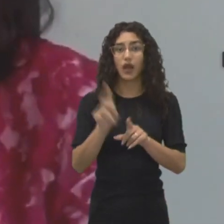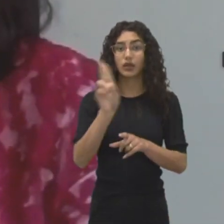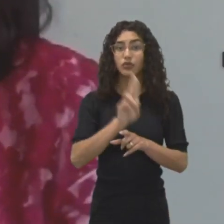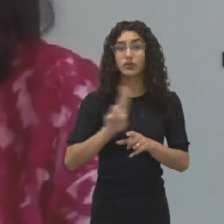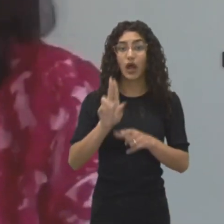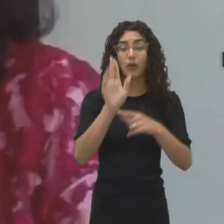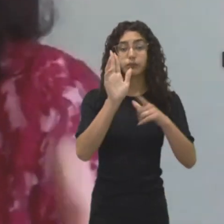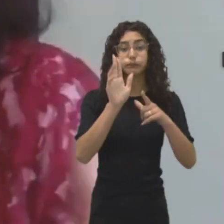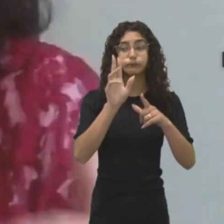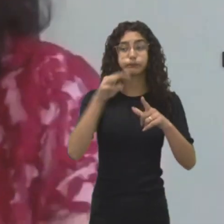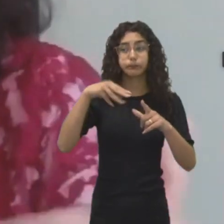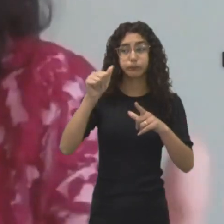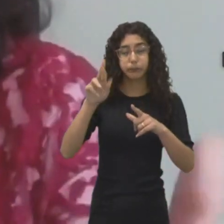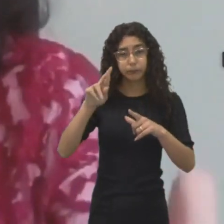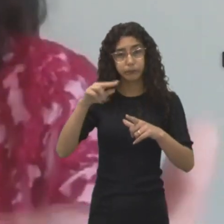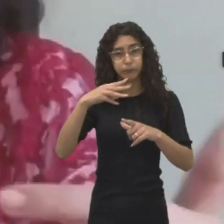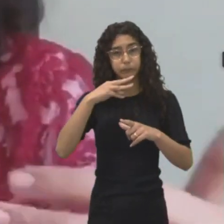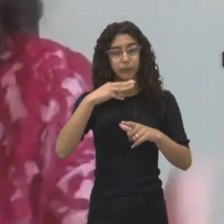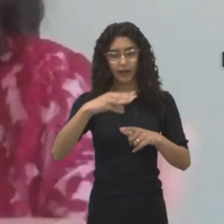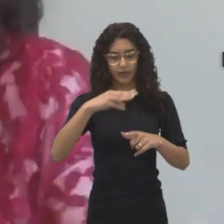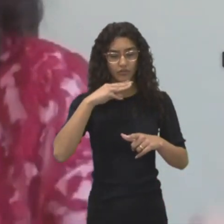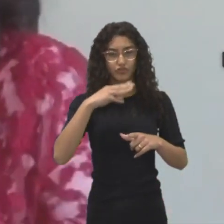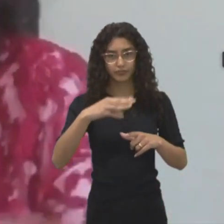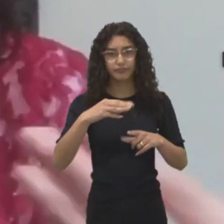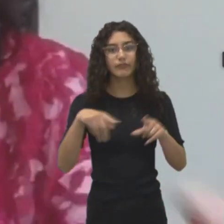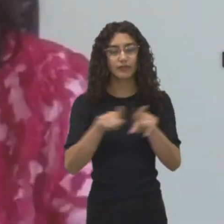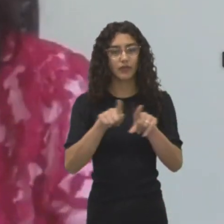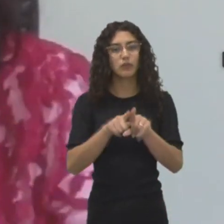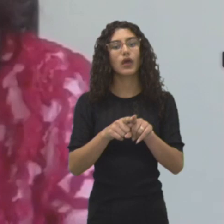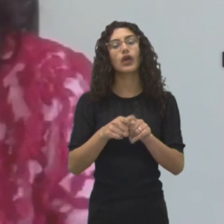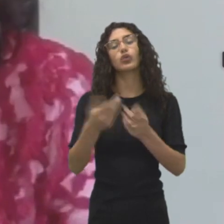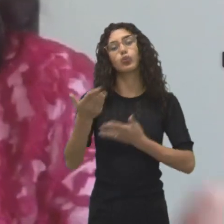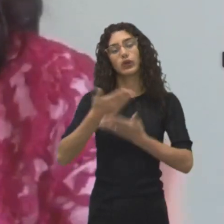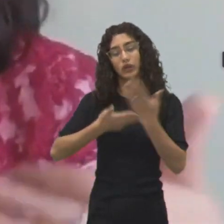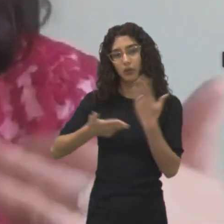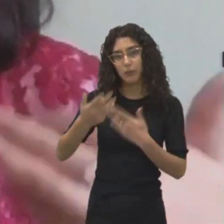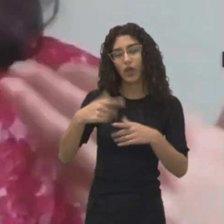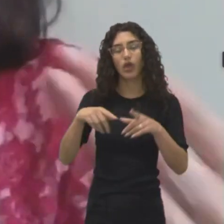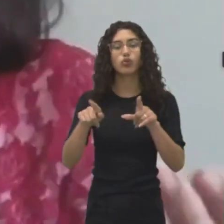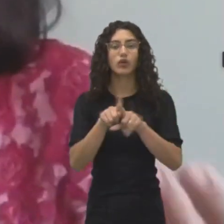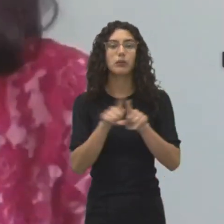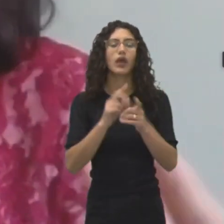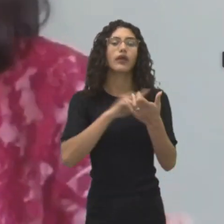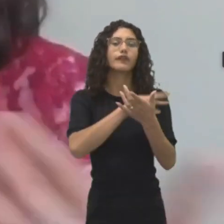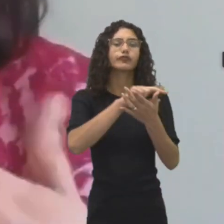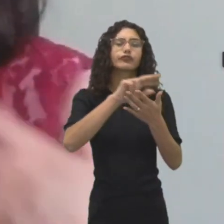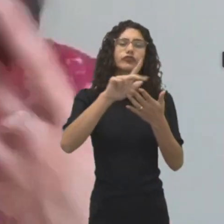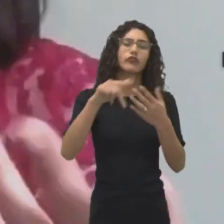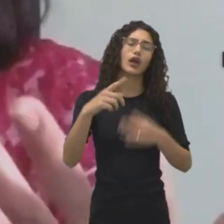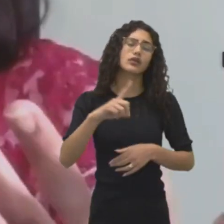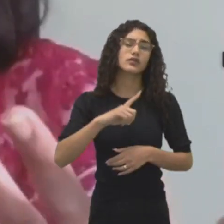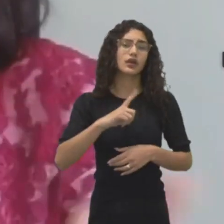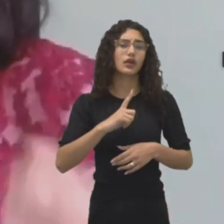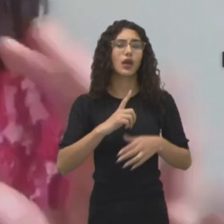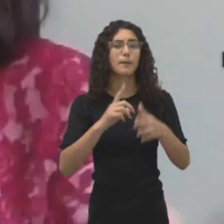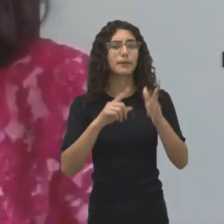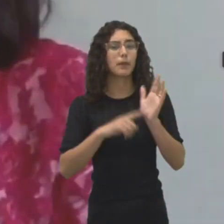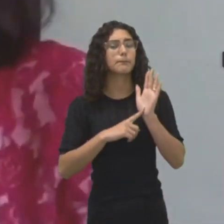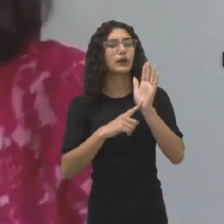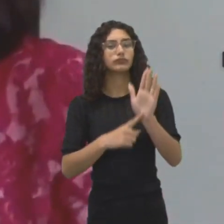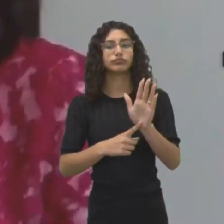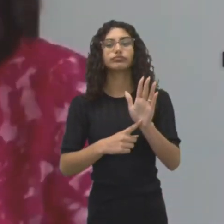do marketing, no meio do entretenimento e outras apresentações que precisam impacto,